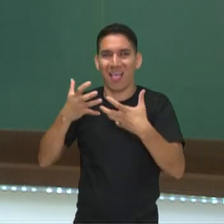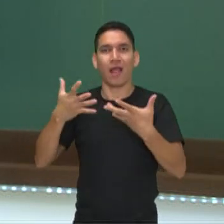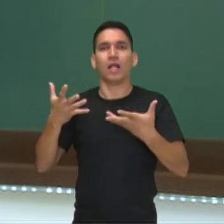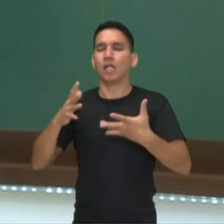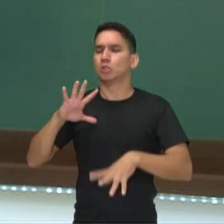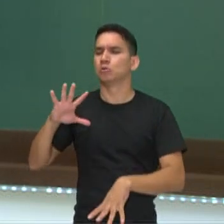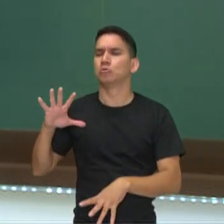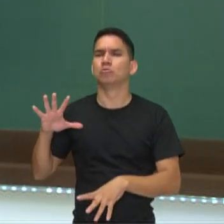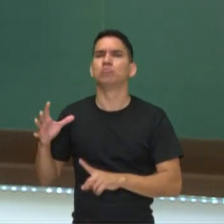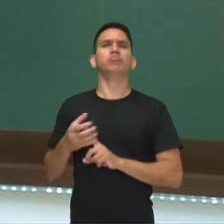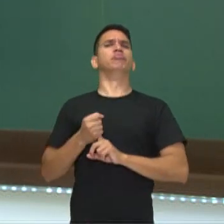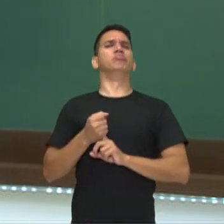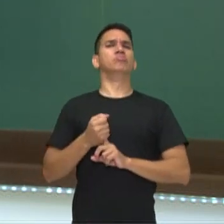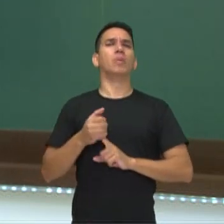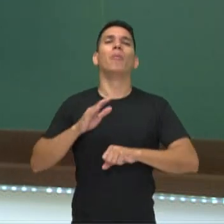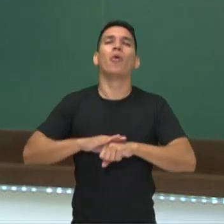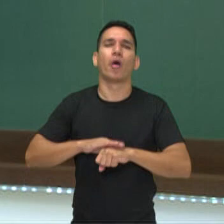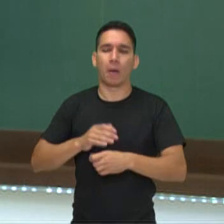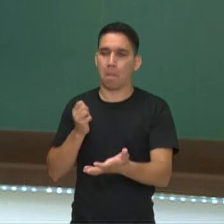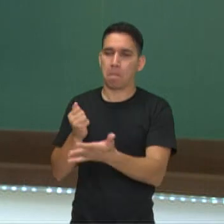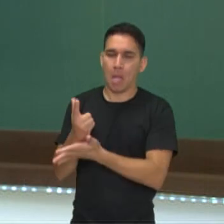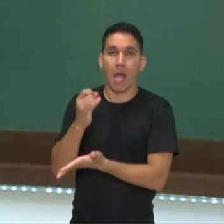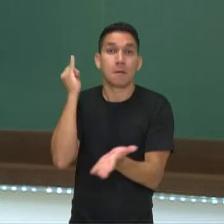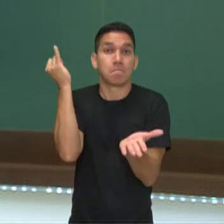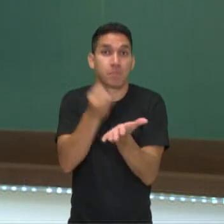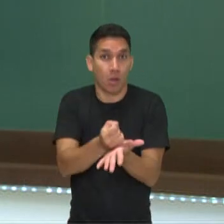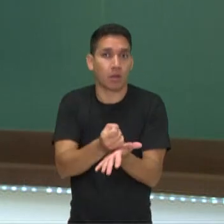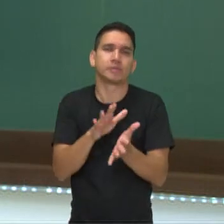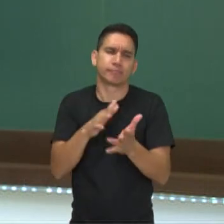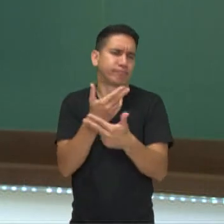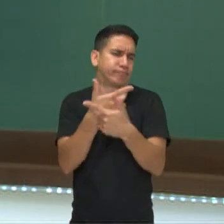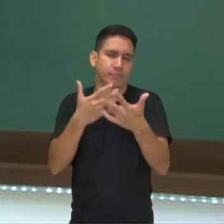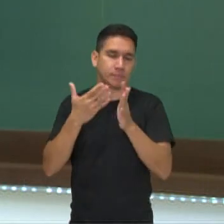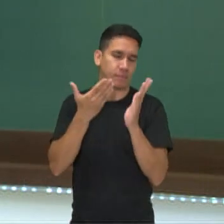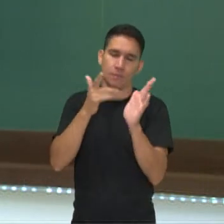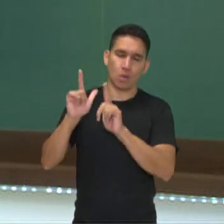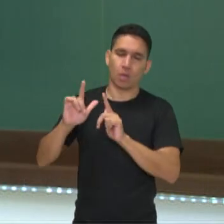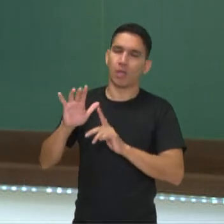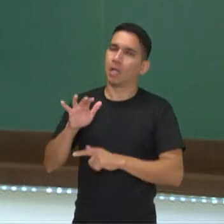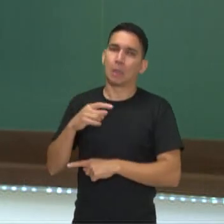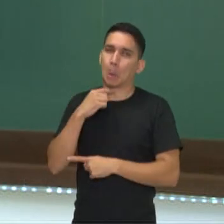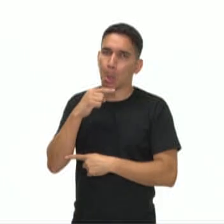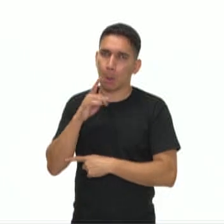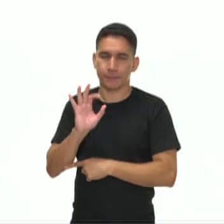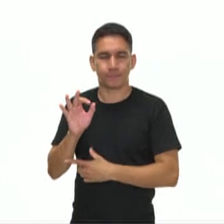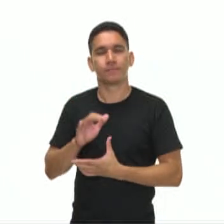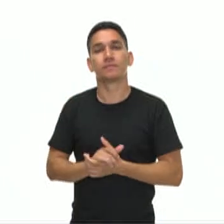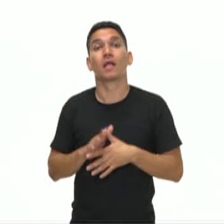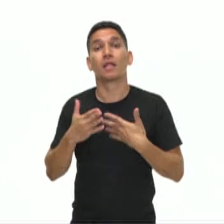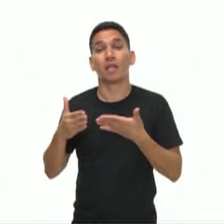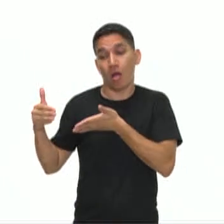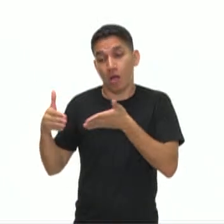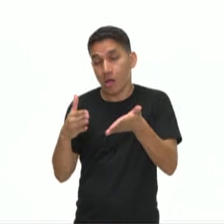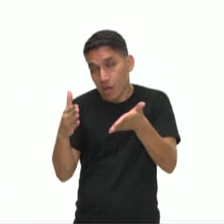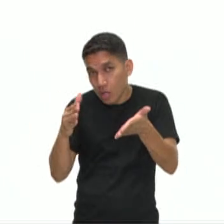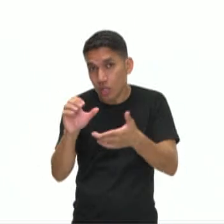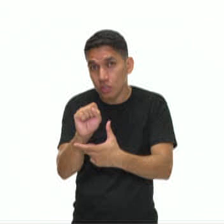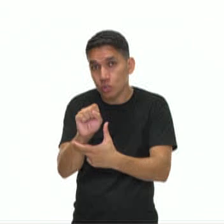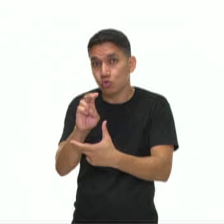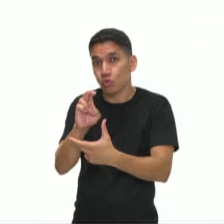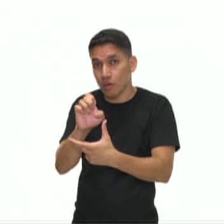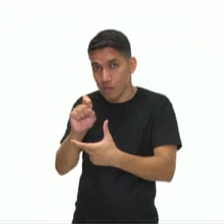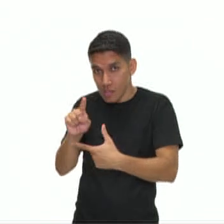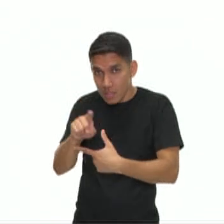conta desse canal, porque daí paga imposto, essas coisas, mas, enfim, não conseguiram. O canal de Suez é o mais longo do